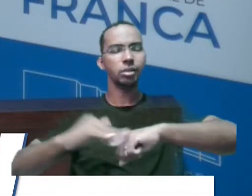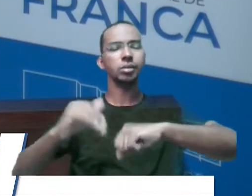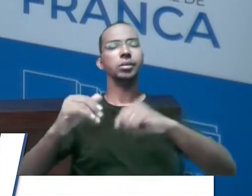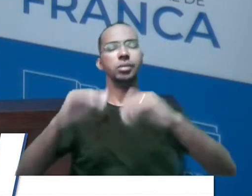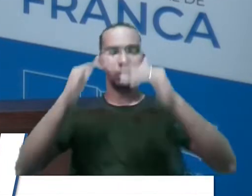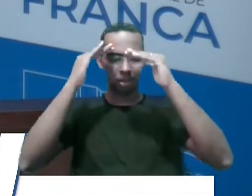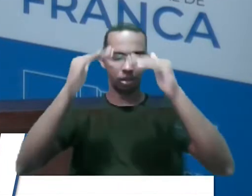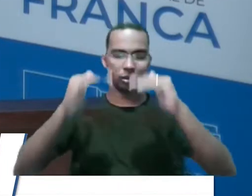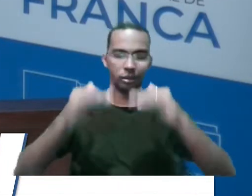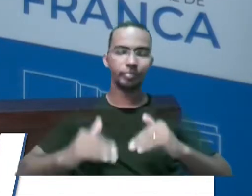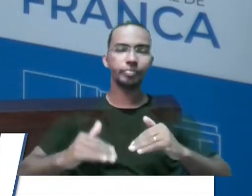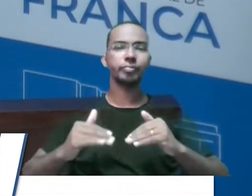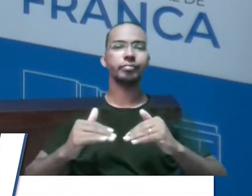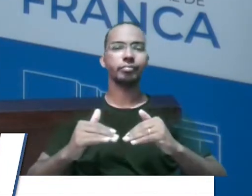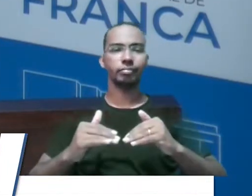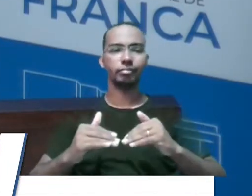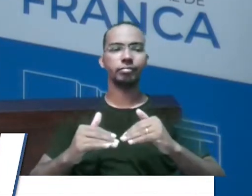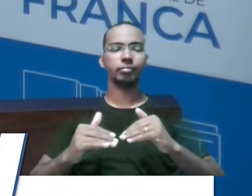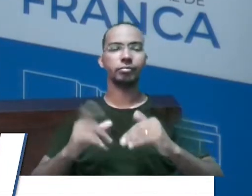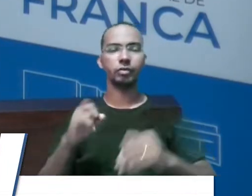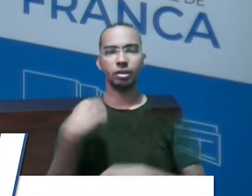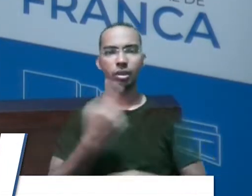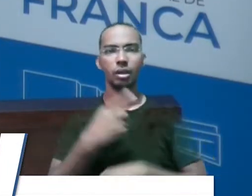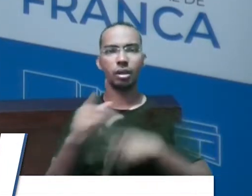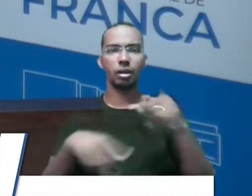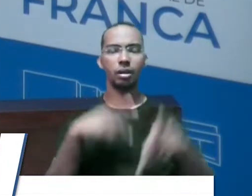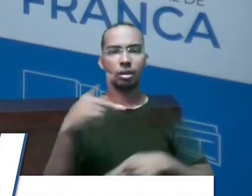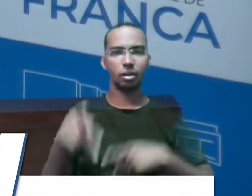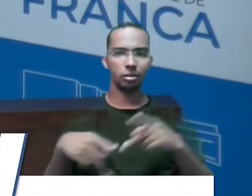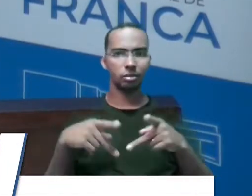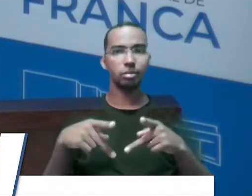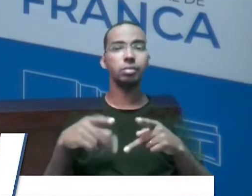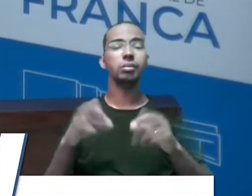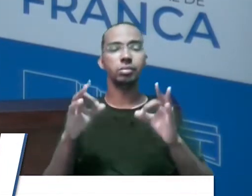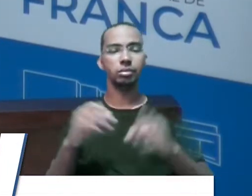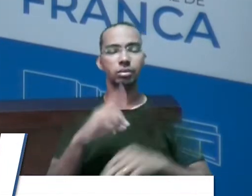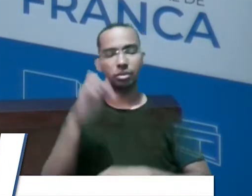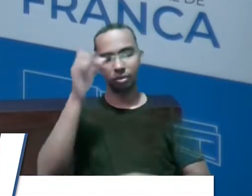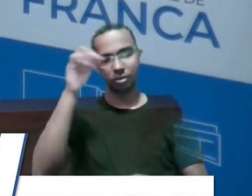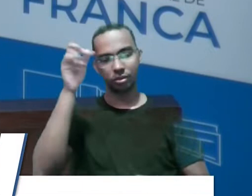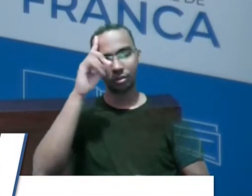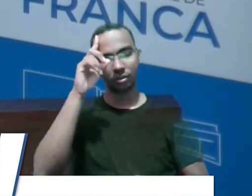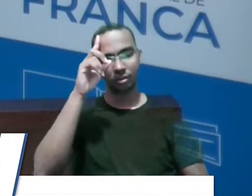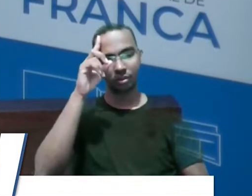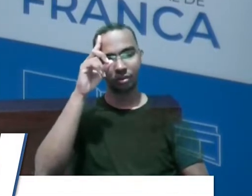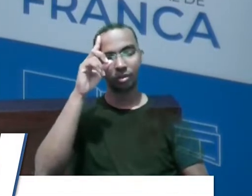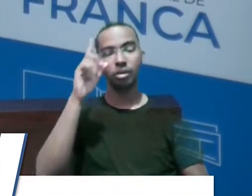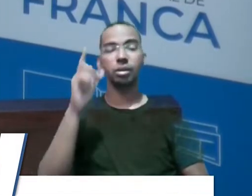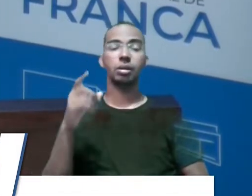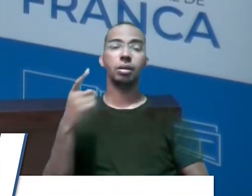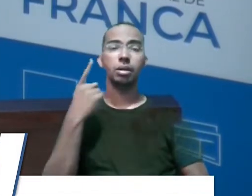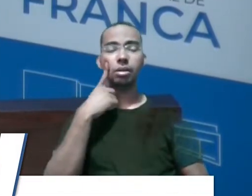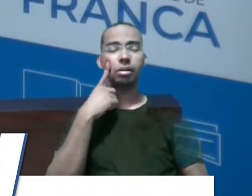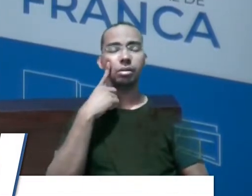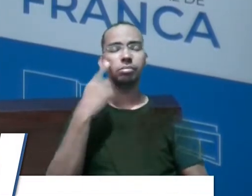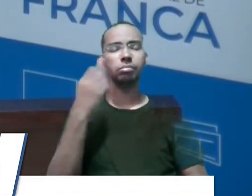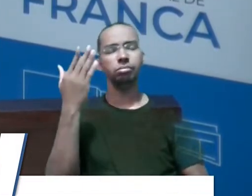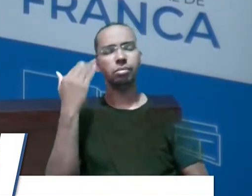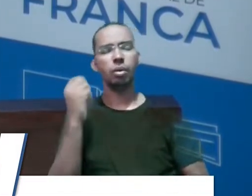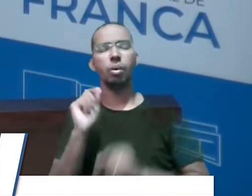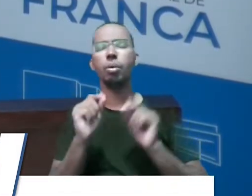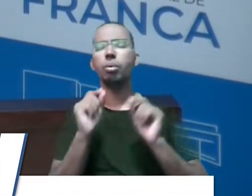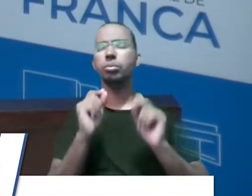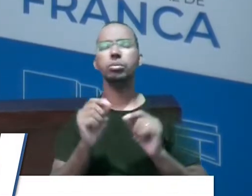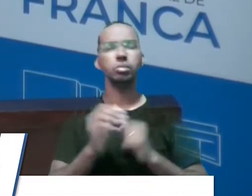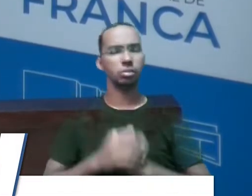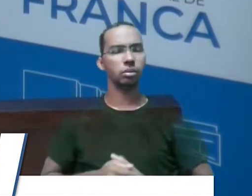respeito à nossa população, todos os dias. E eu fiquei sabendo aqui, eu fui fazer